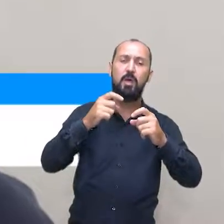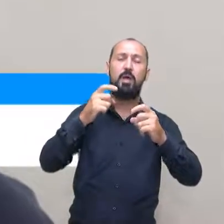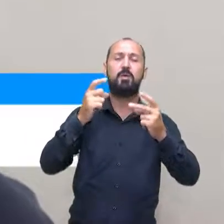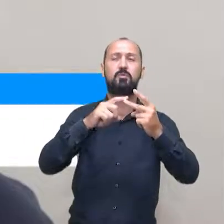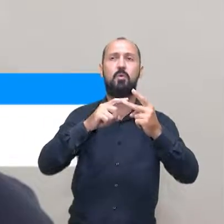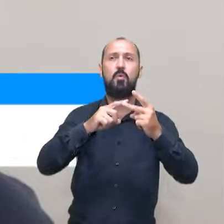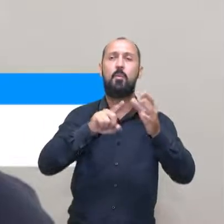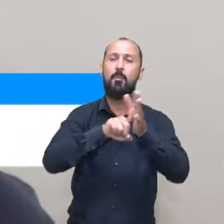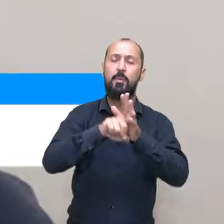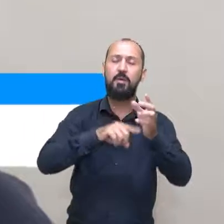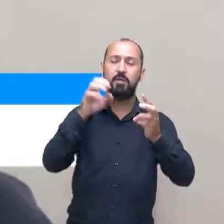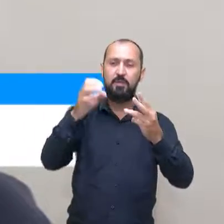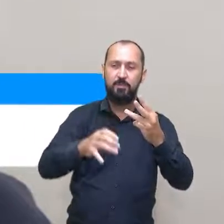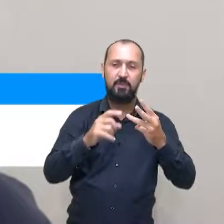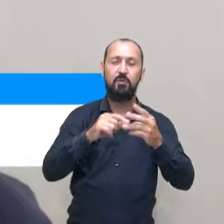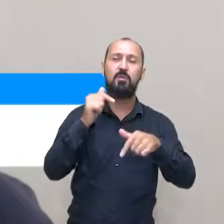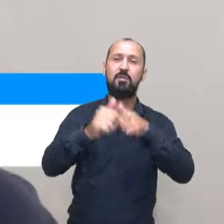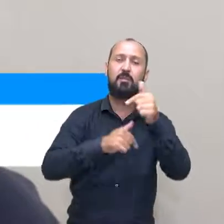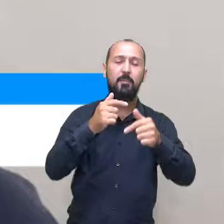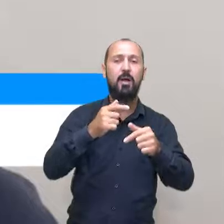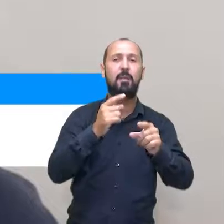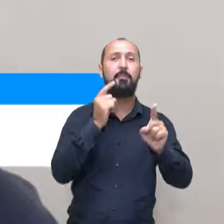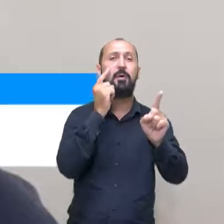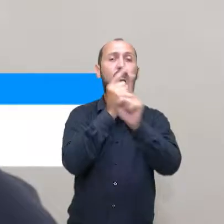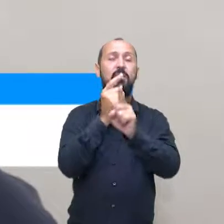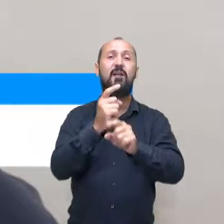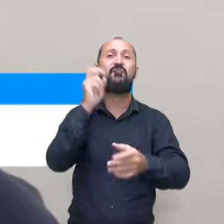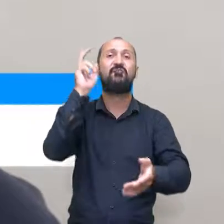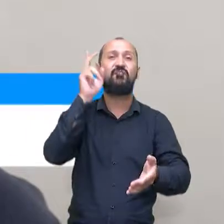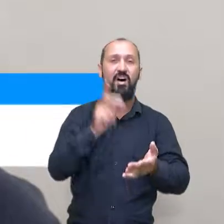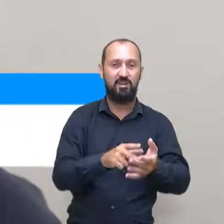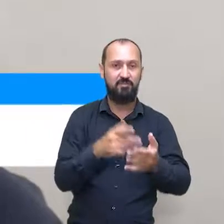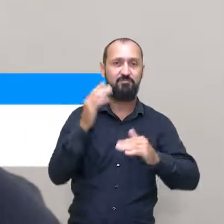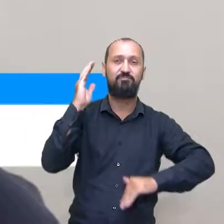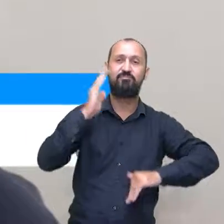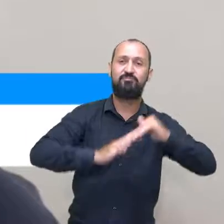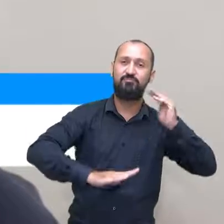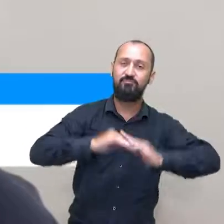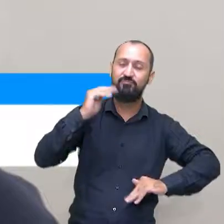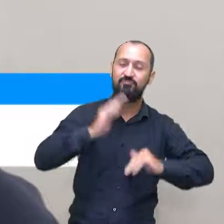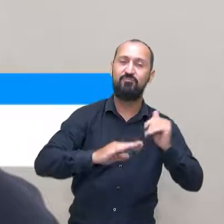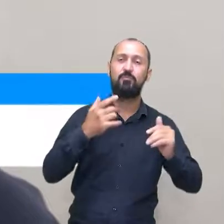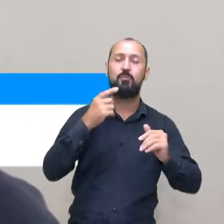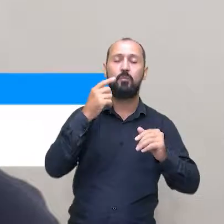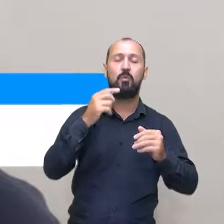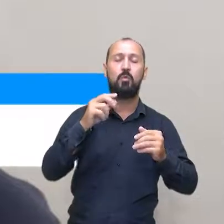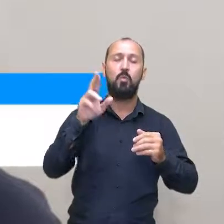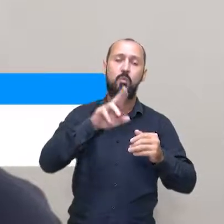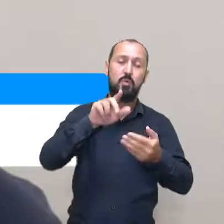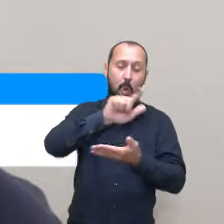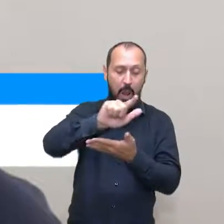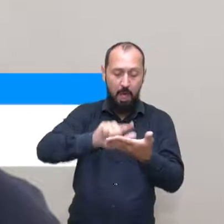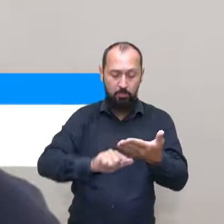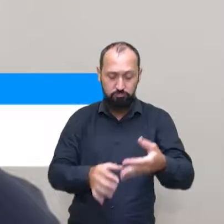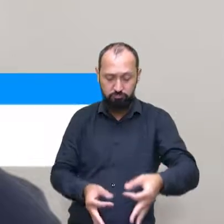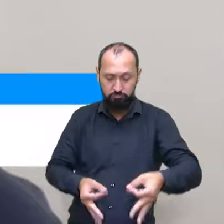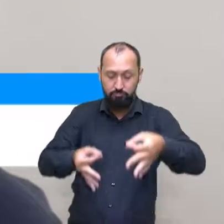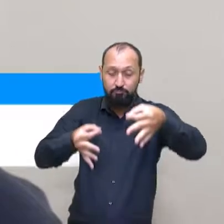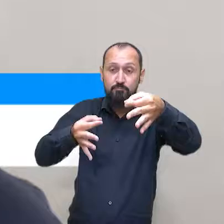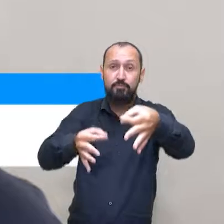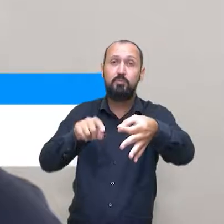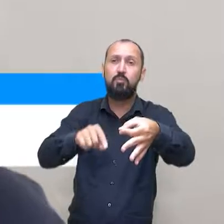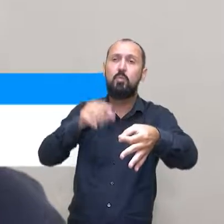os médicos legistas, os peritos criminais, que trabalham em busca da verdade. Aquele profissional que, através do seu